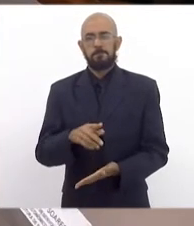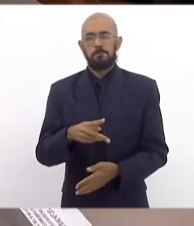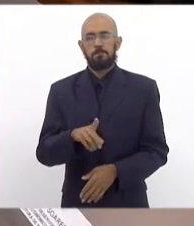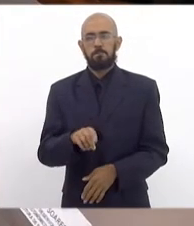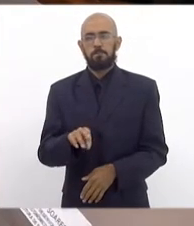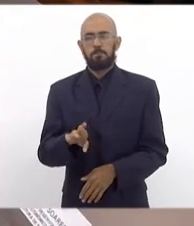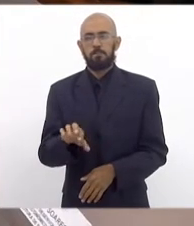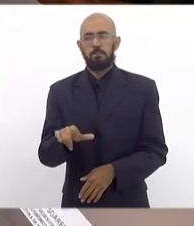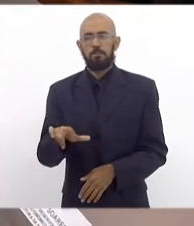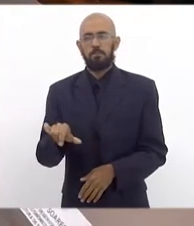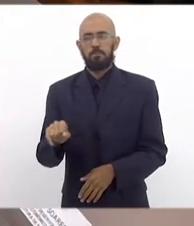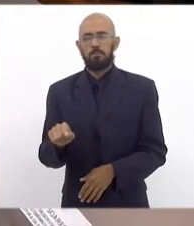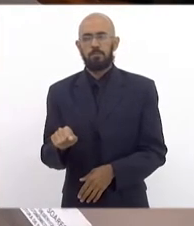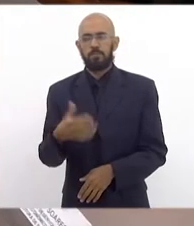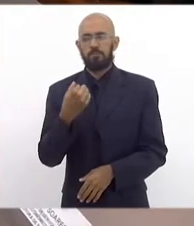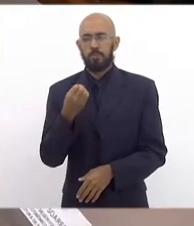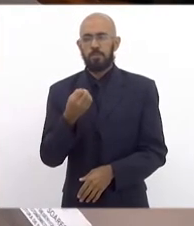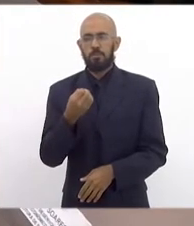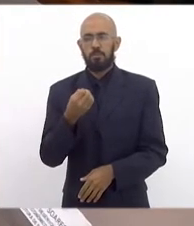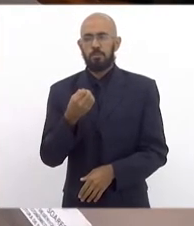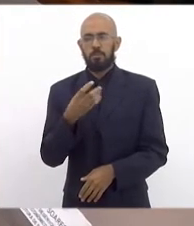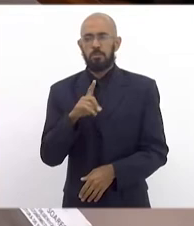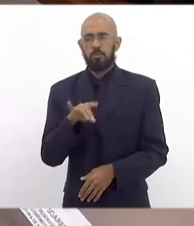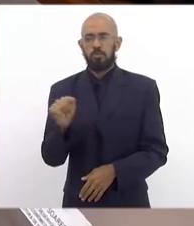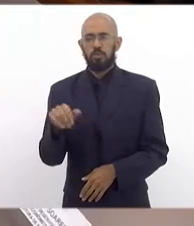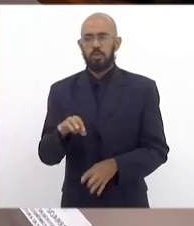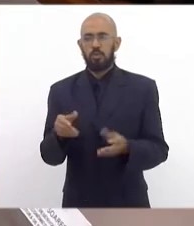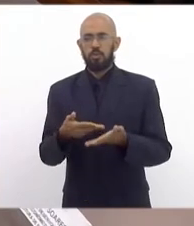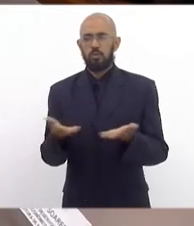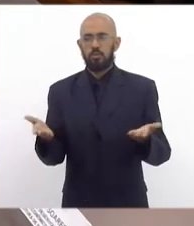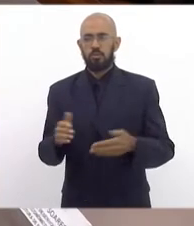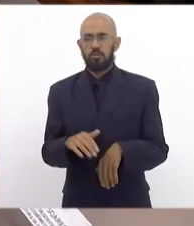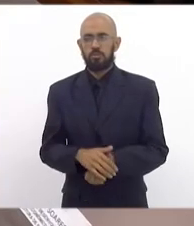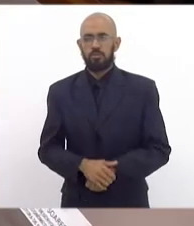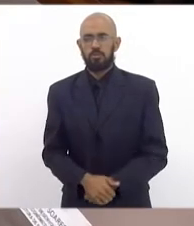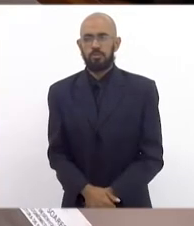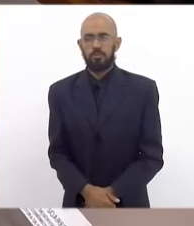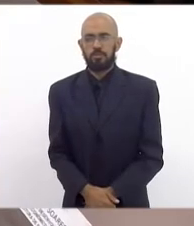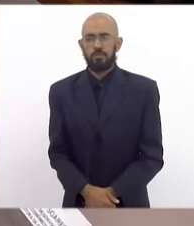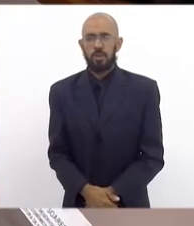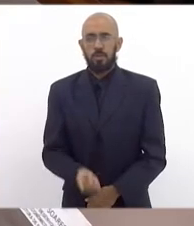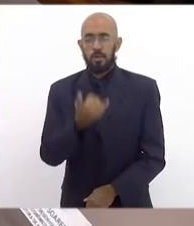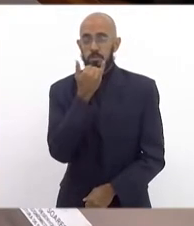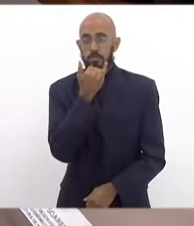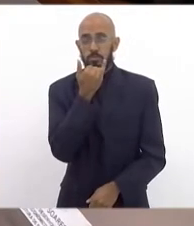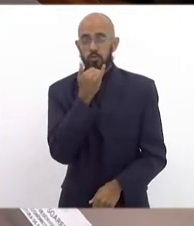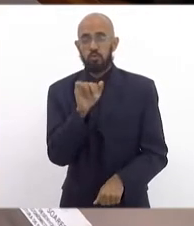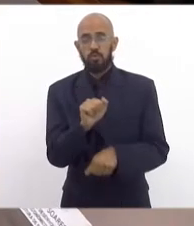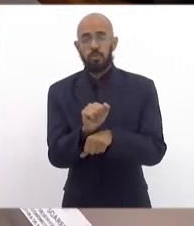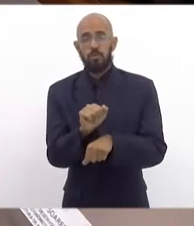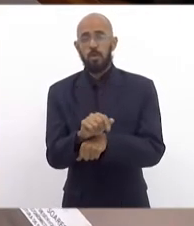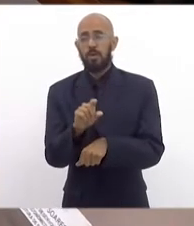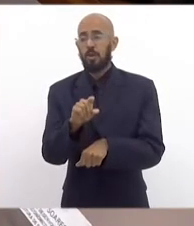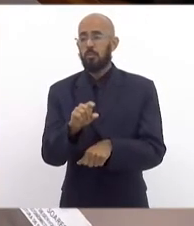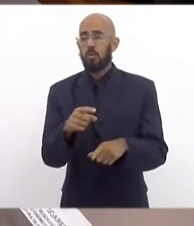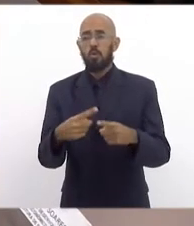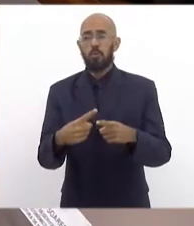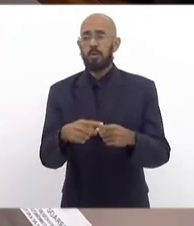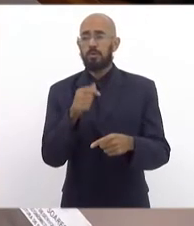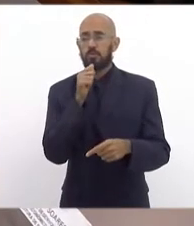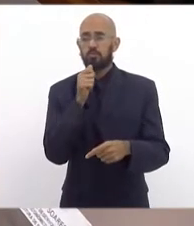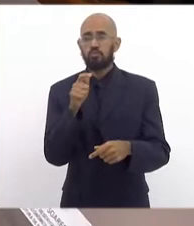a todos bom dia a todas e queria cumprimentar e iniciativa do deputado dos Paulo